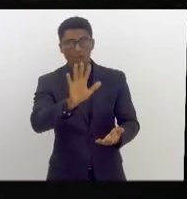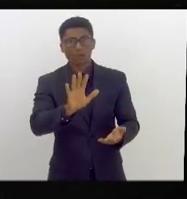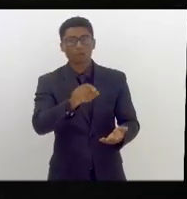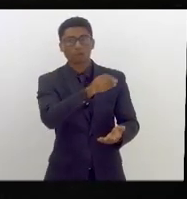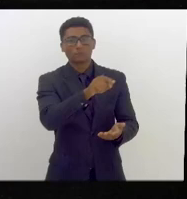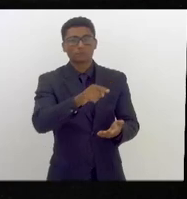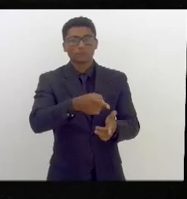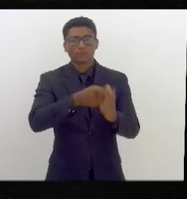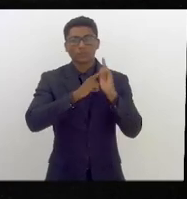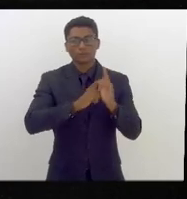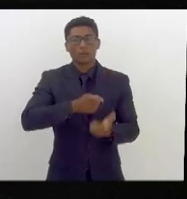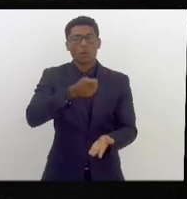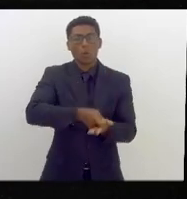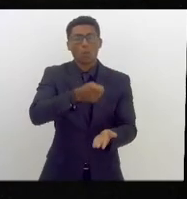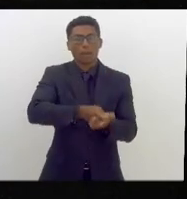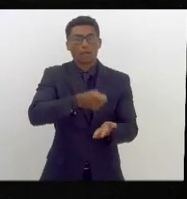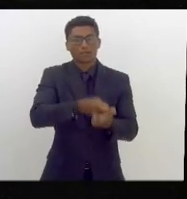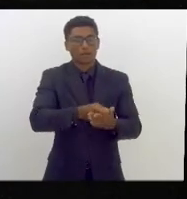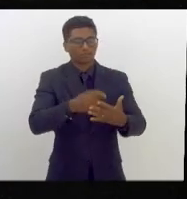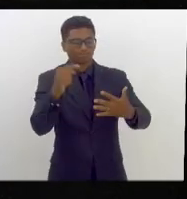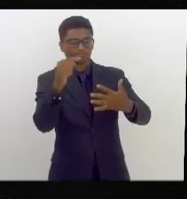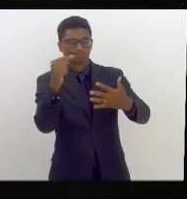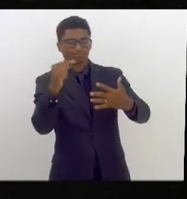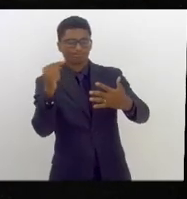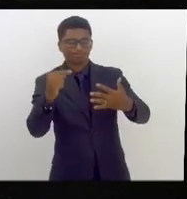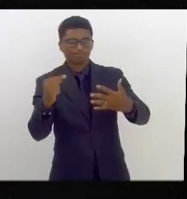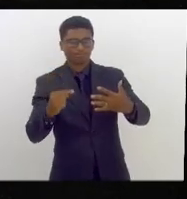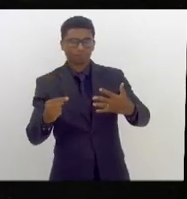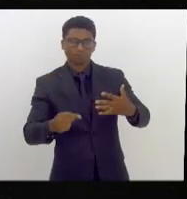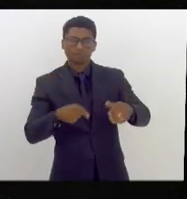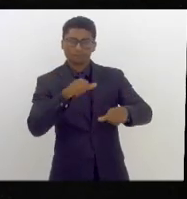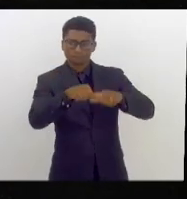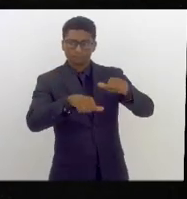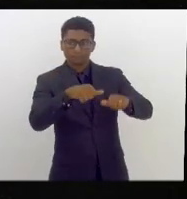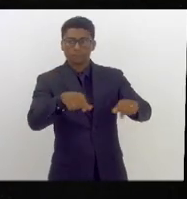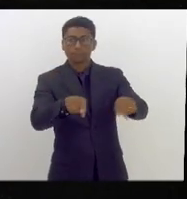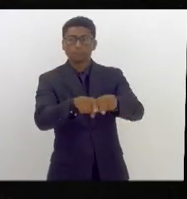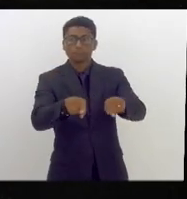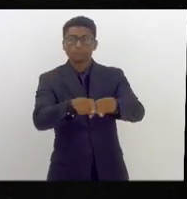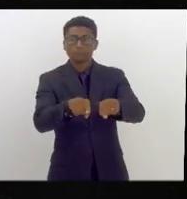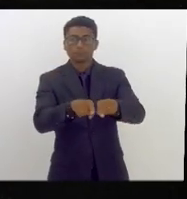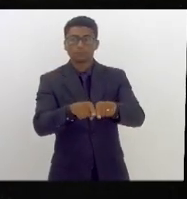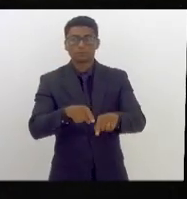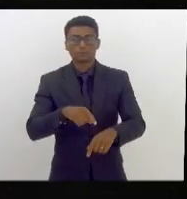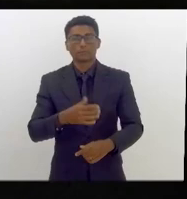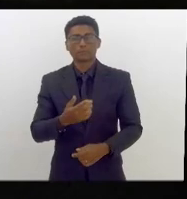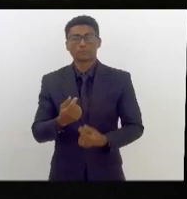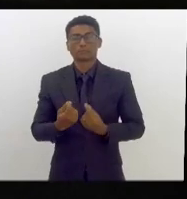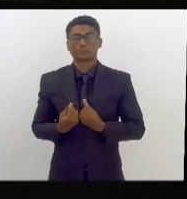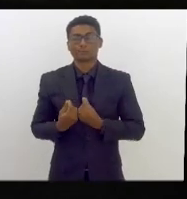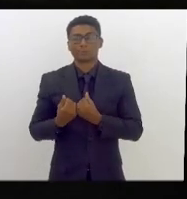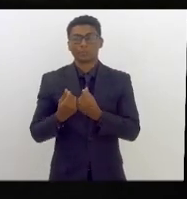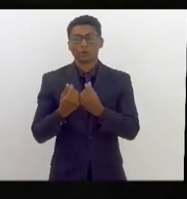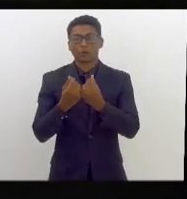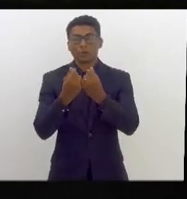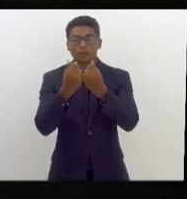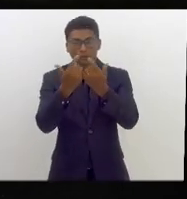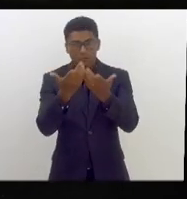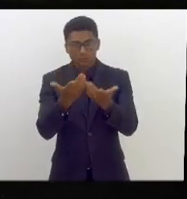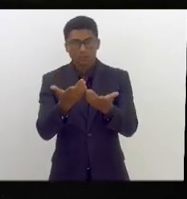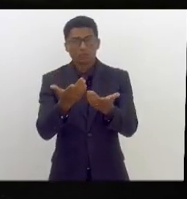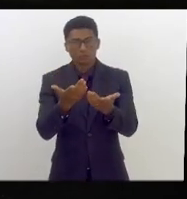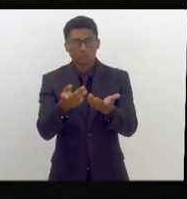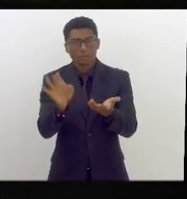da dívida, né, além de revisar a correção monetária, juros substanciais sobre a dívida,